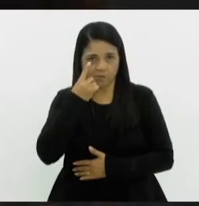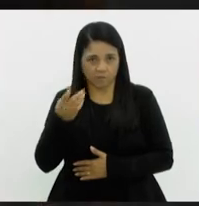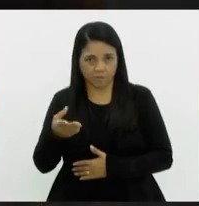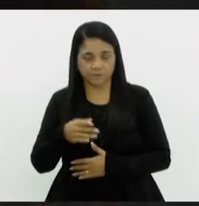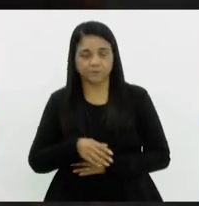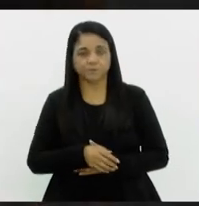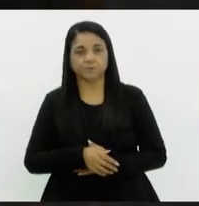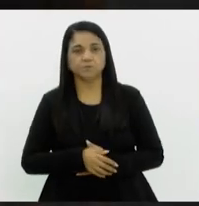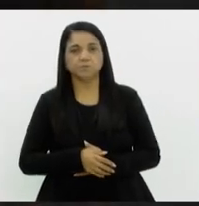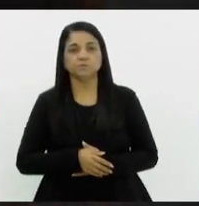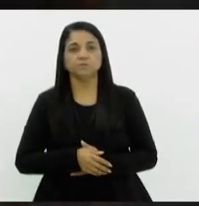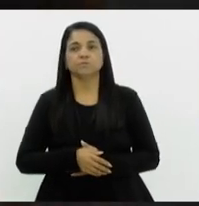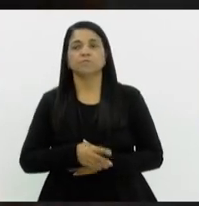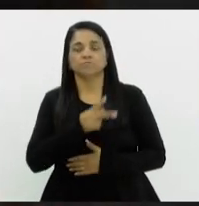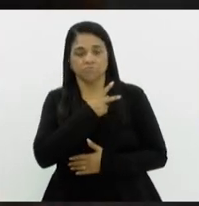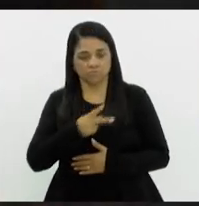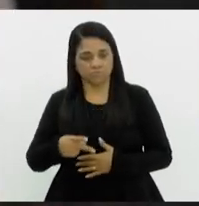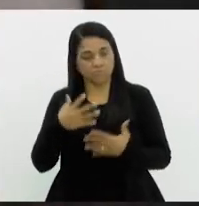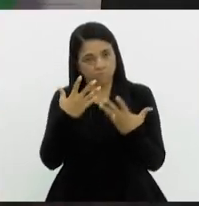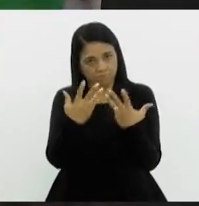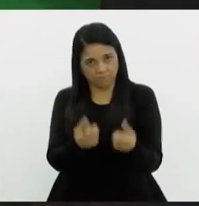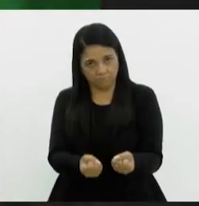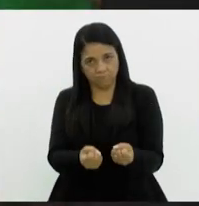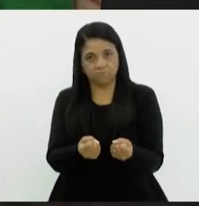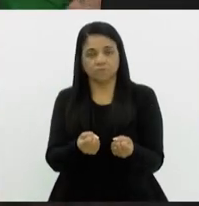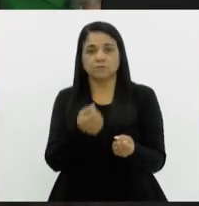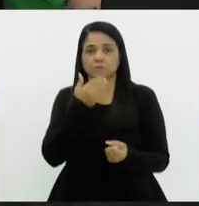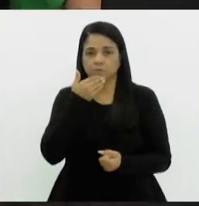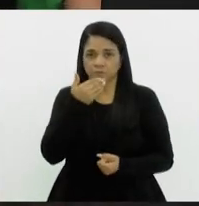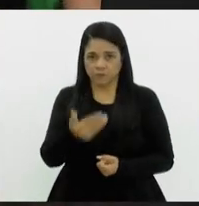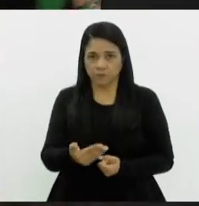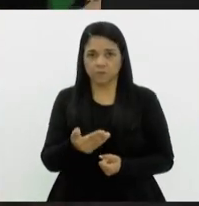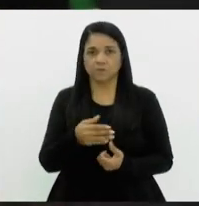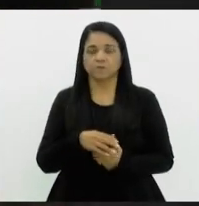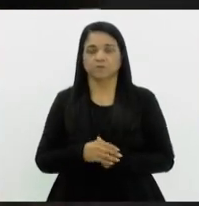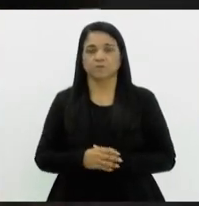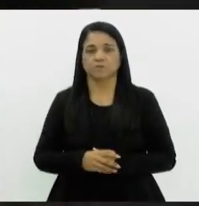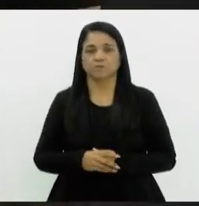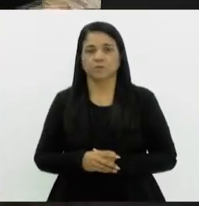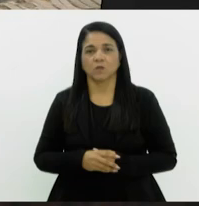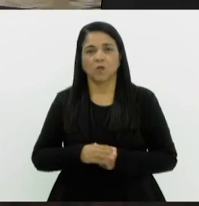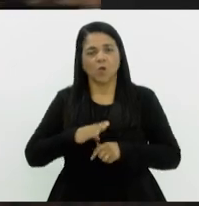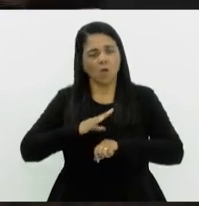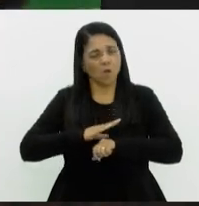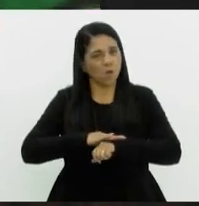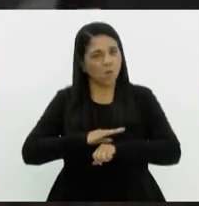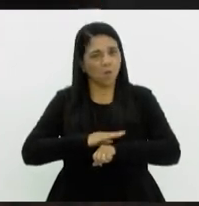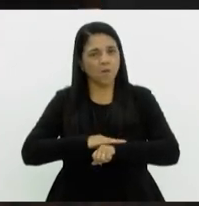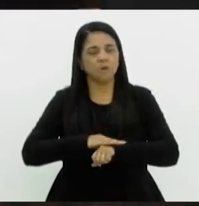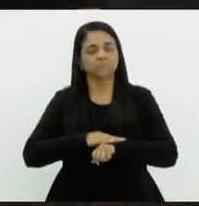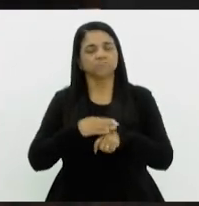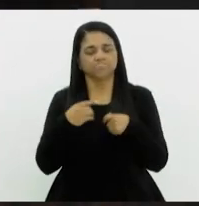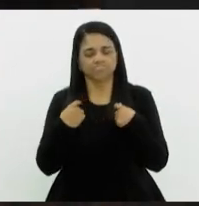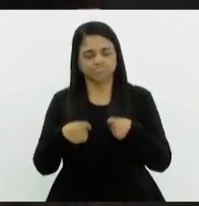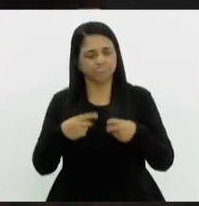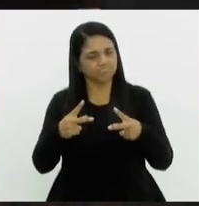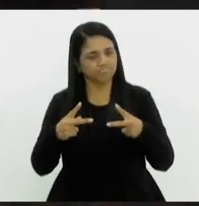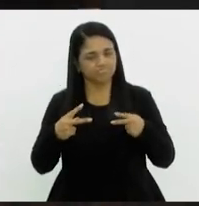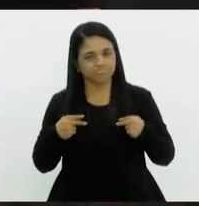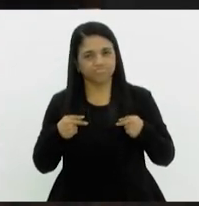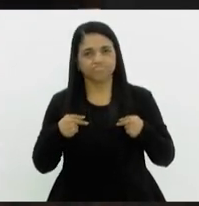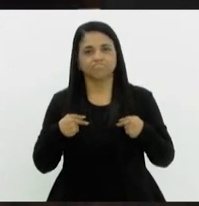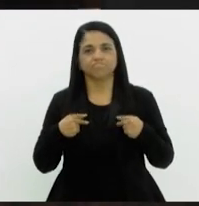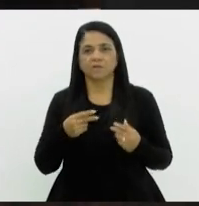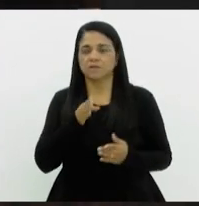A presidência defere o pedido de Vossa Excelência, um momento que realmente merece o